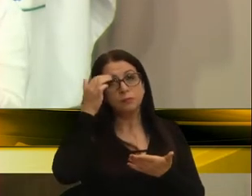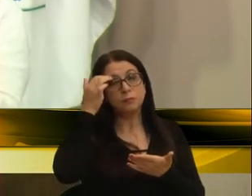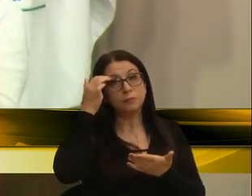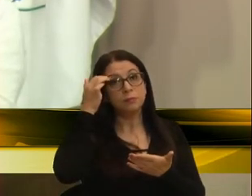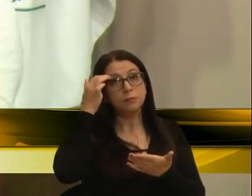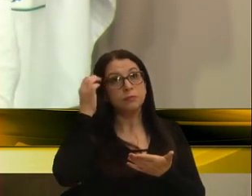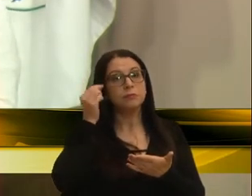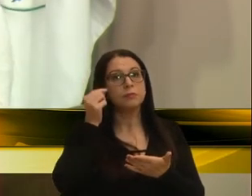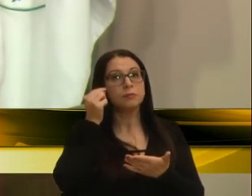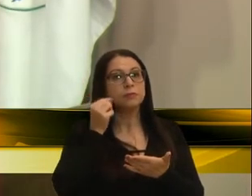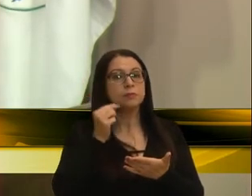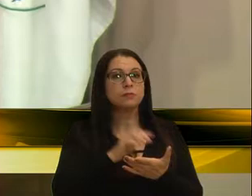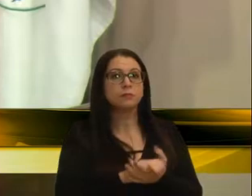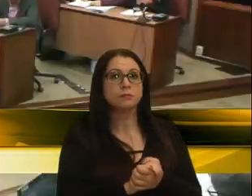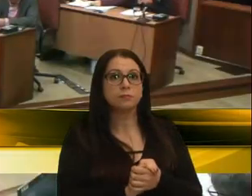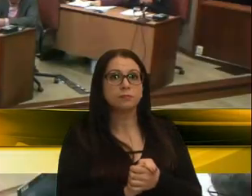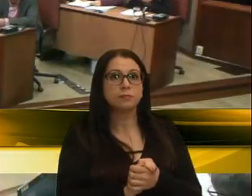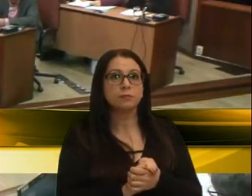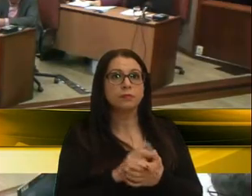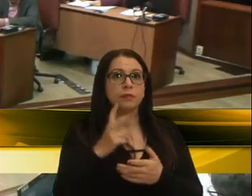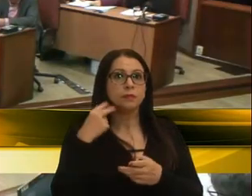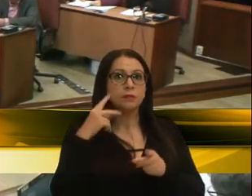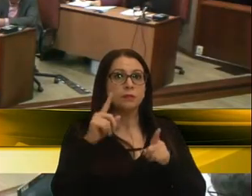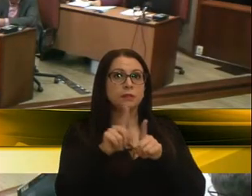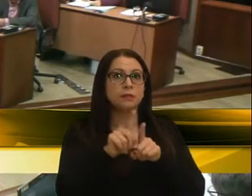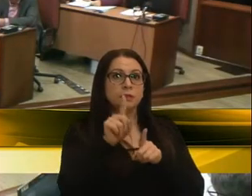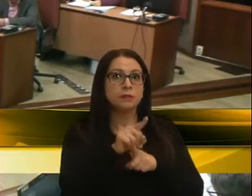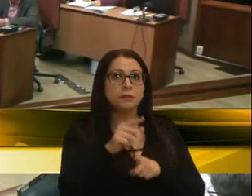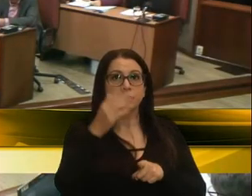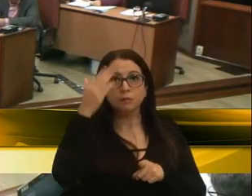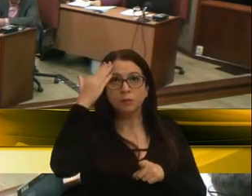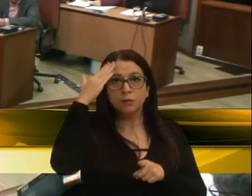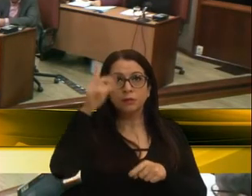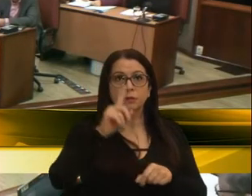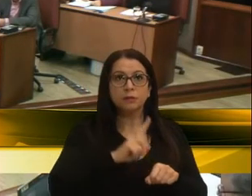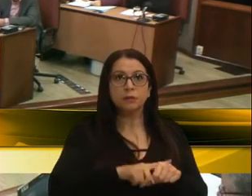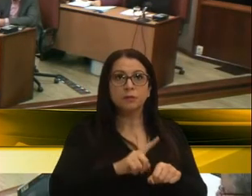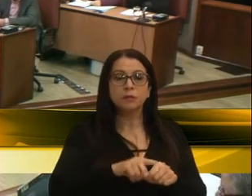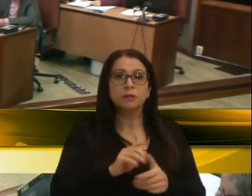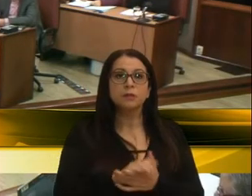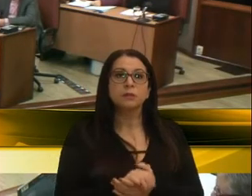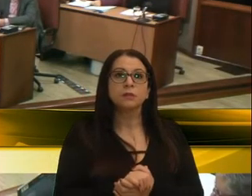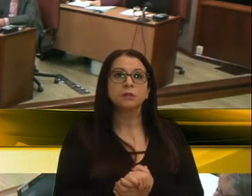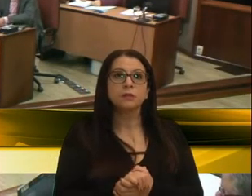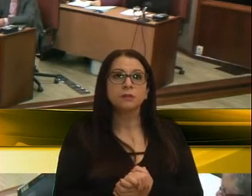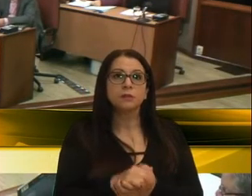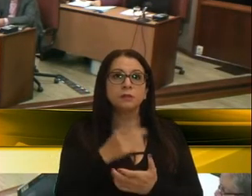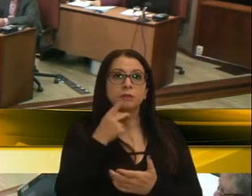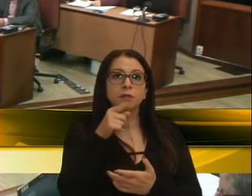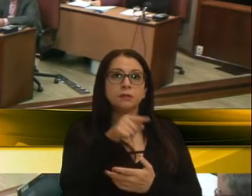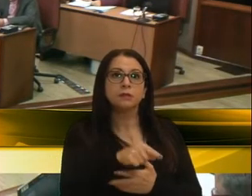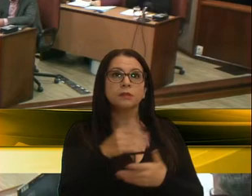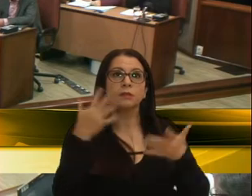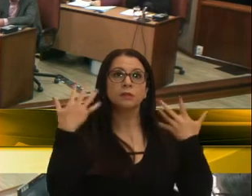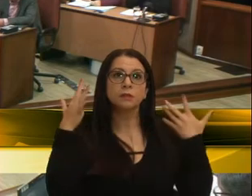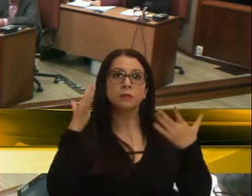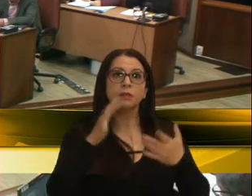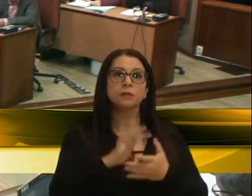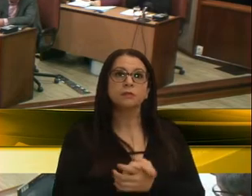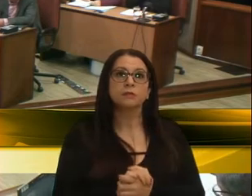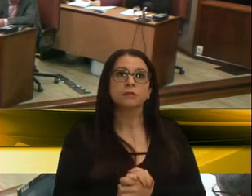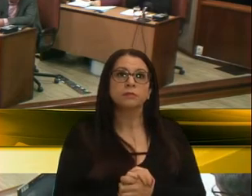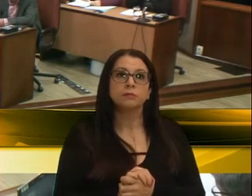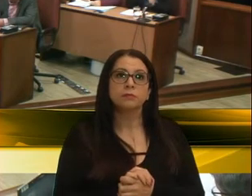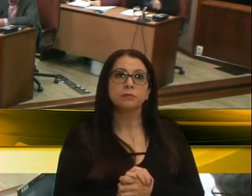Bandeira. Quem pediu? Vereadora Paula Ioli, muito obrigado pela parte. Dizer aqui que é parabenizar, desejar a Vossa